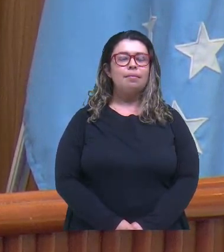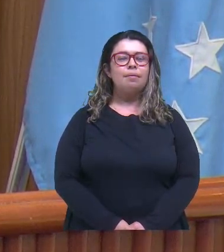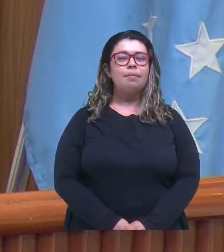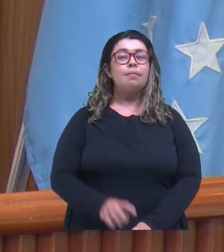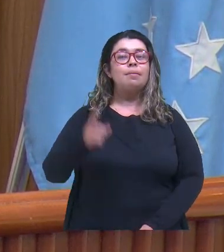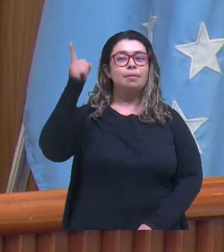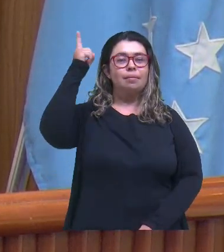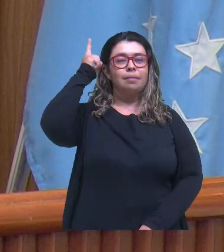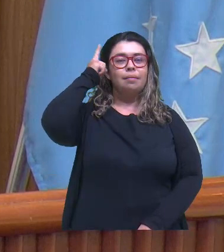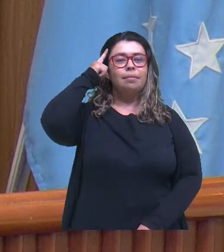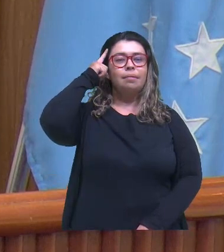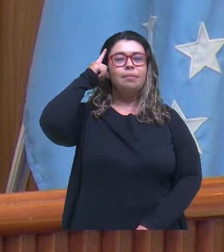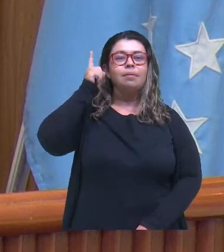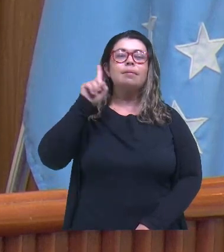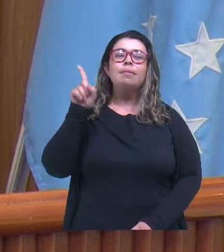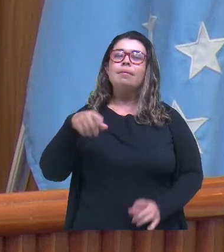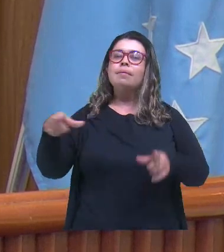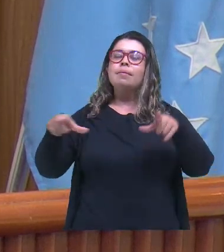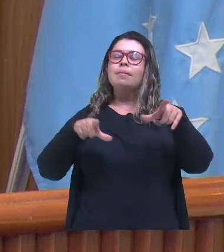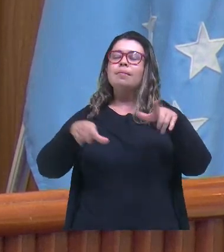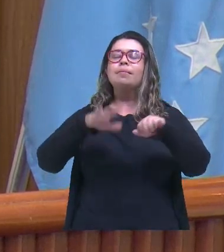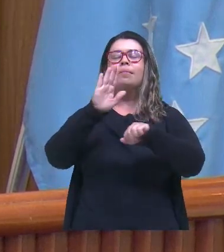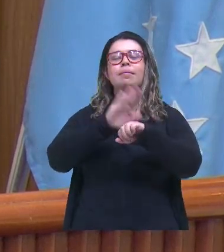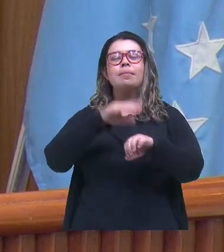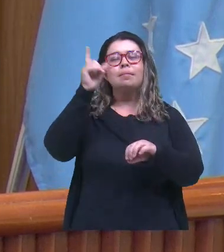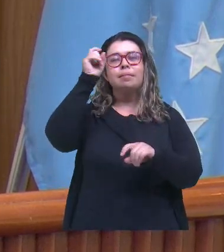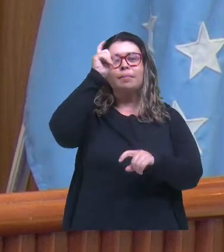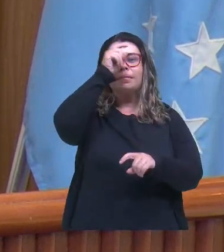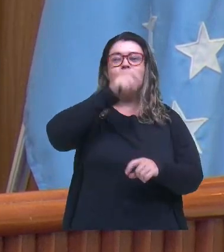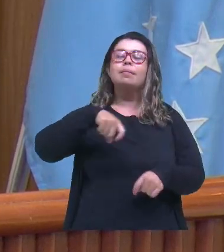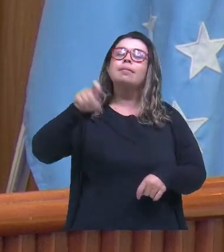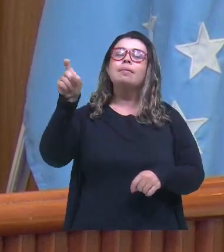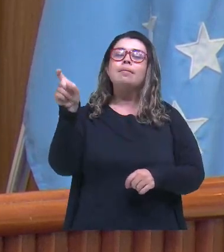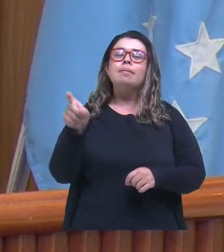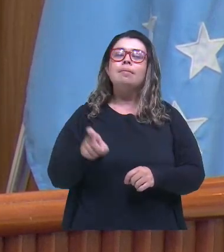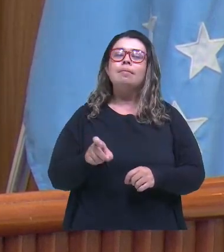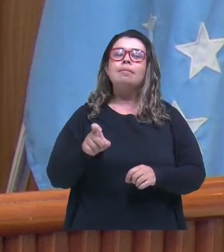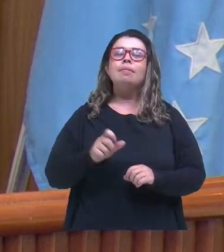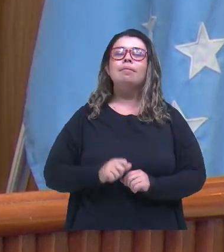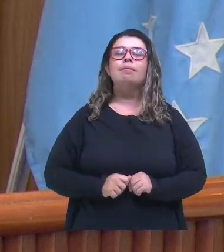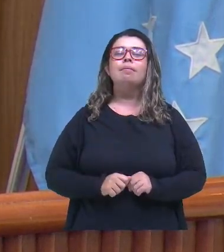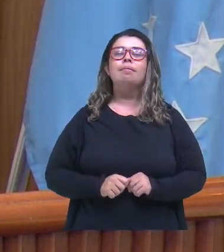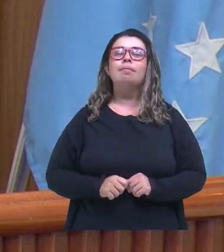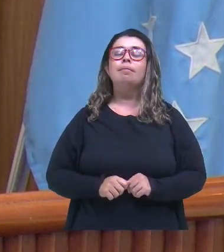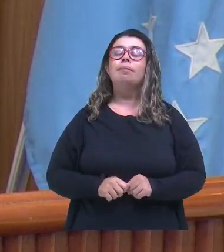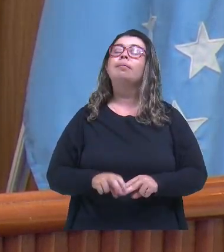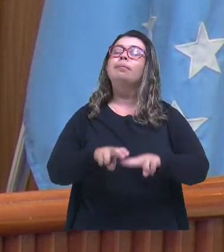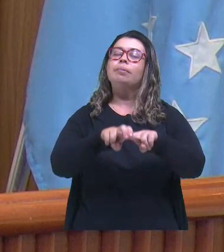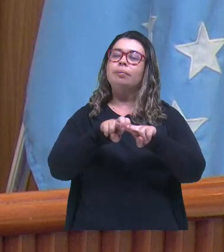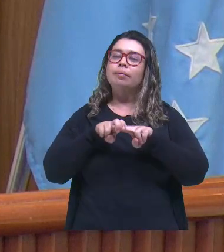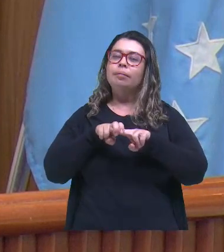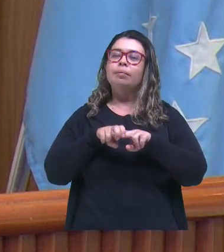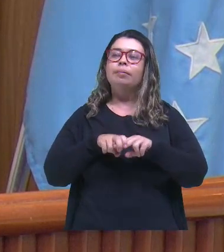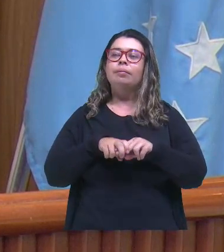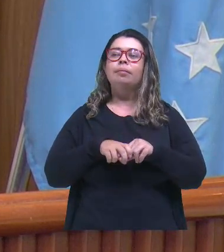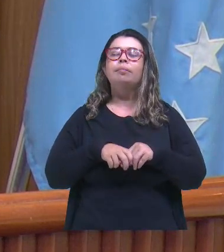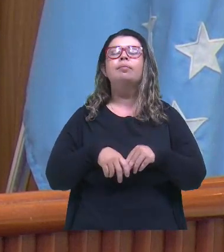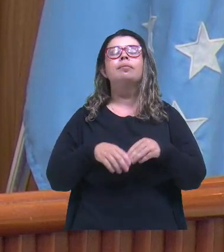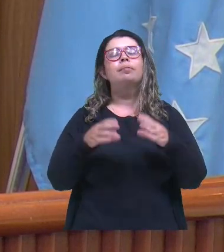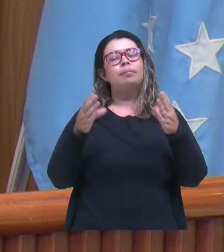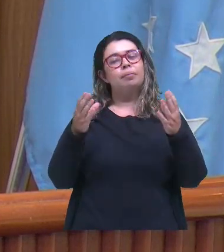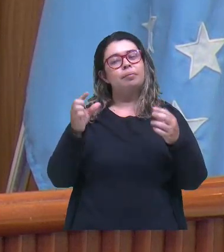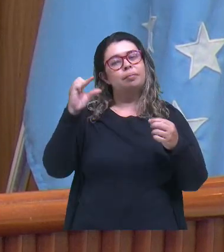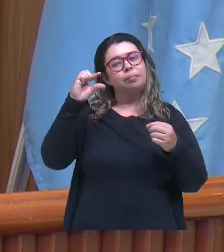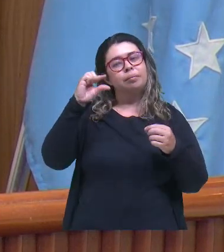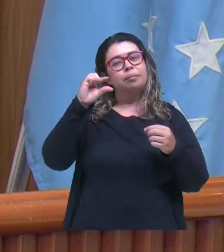Pensar é o trabalho mais difícil que existe. Talvez por isso, tão poucos